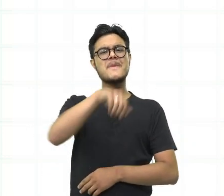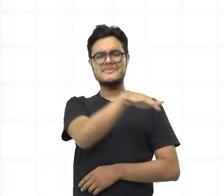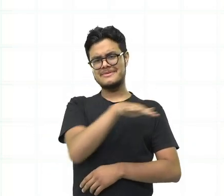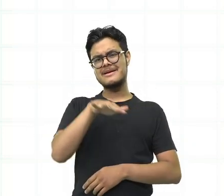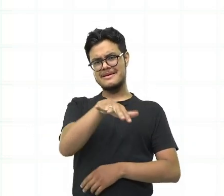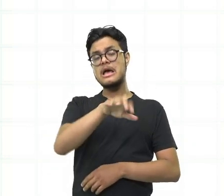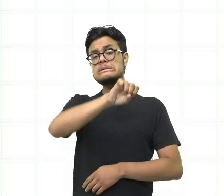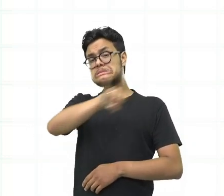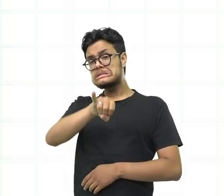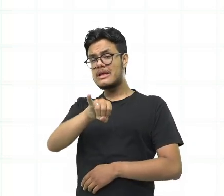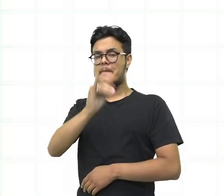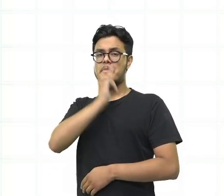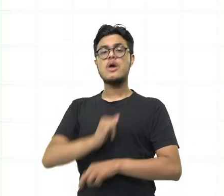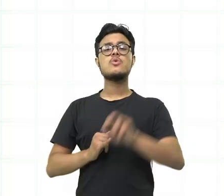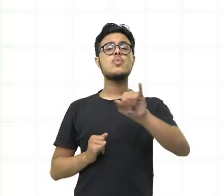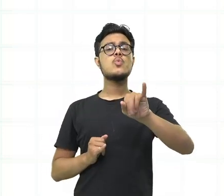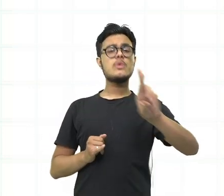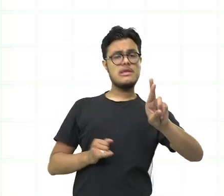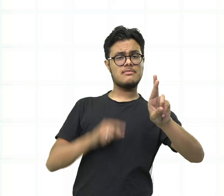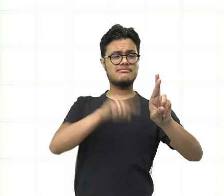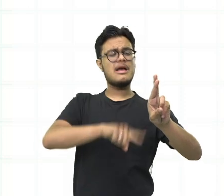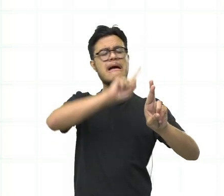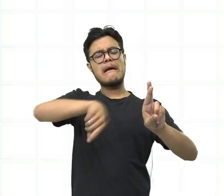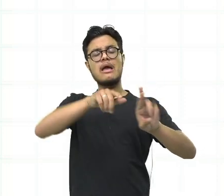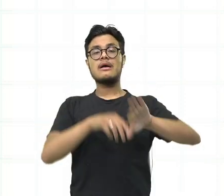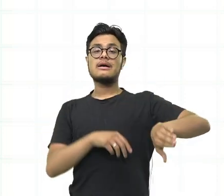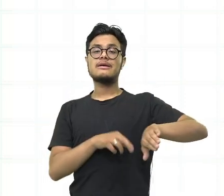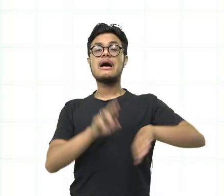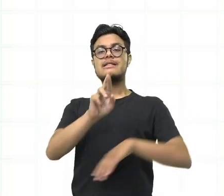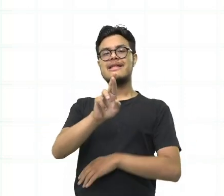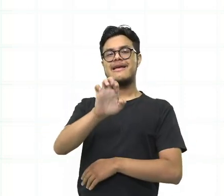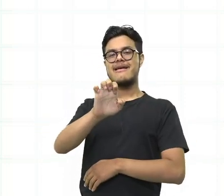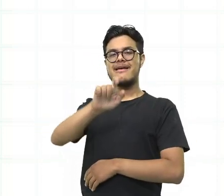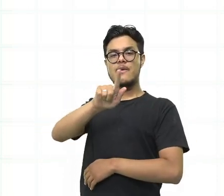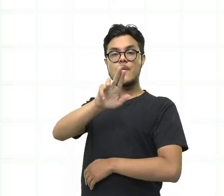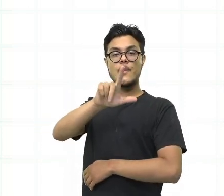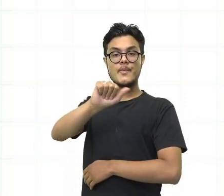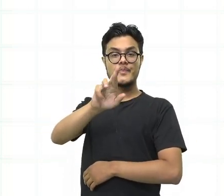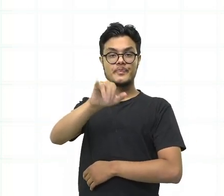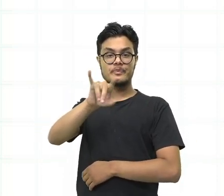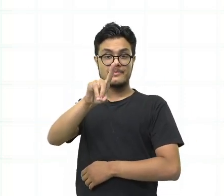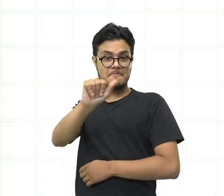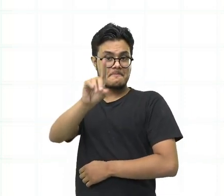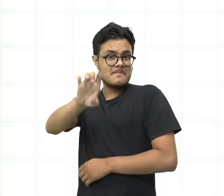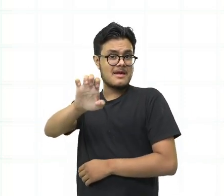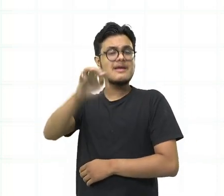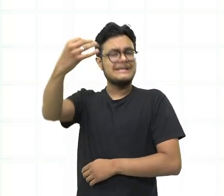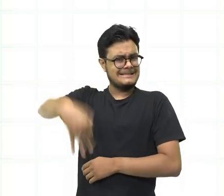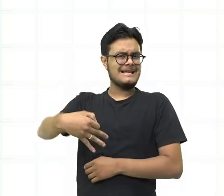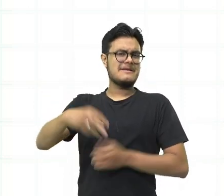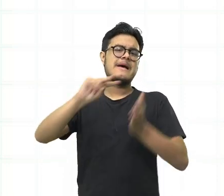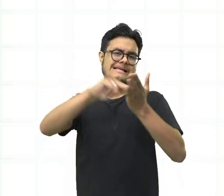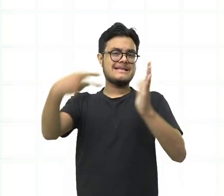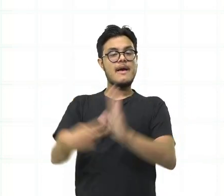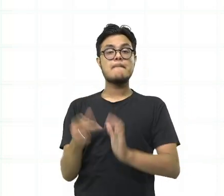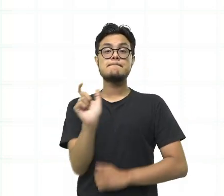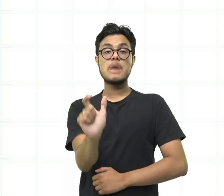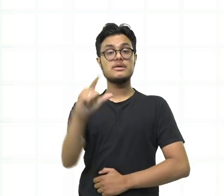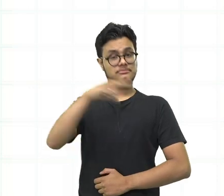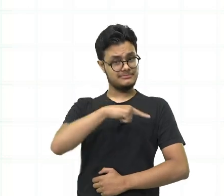eu cancelar o ir, agora vai ter regularidade, certo? E essa